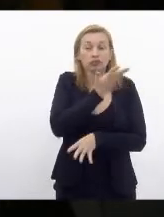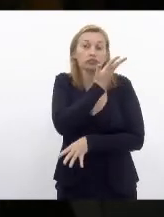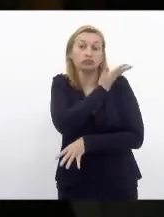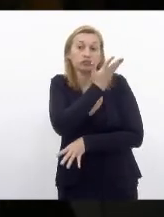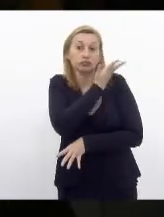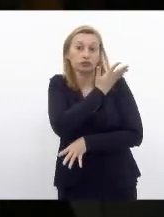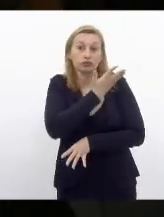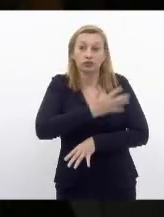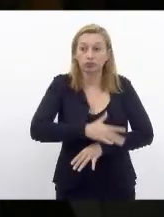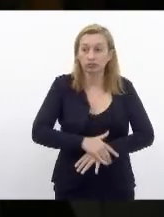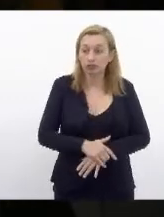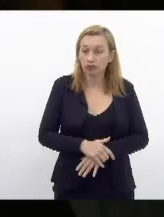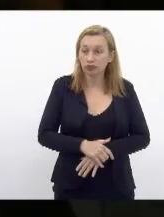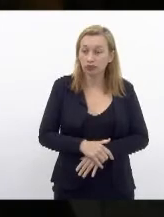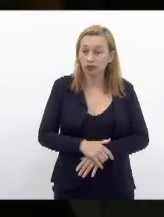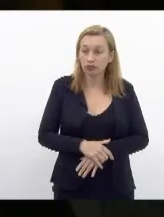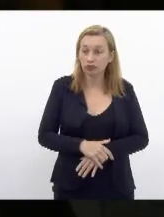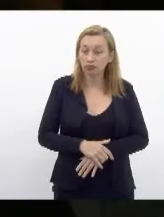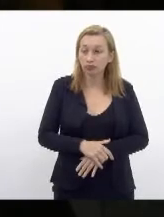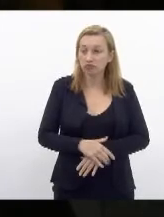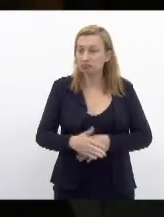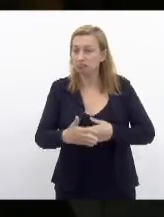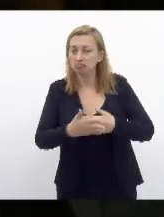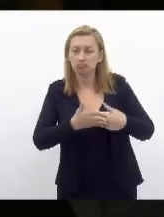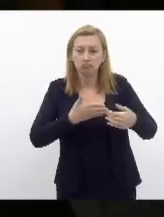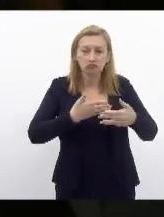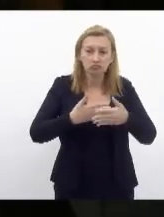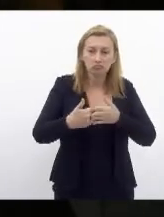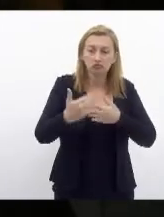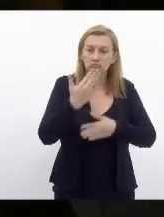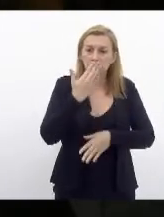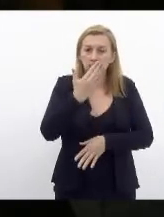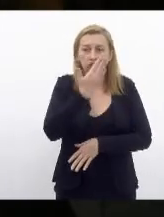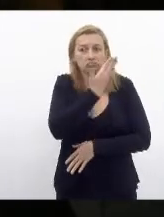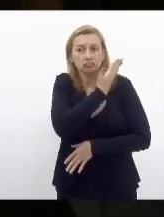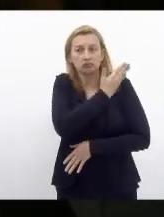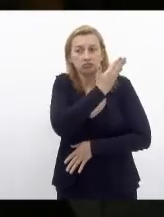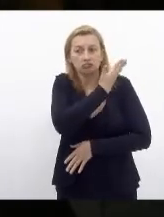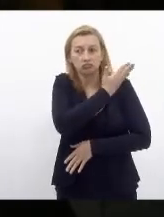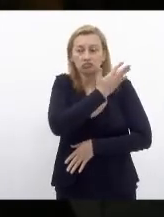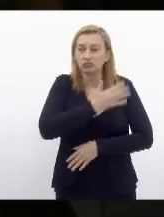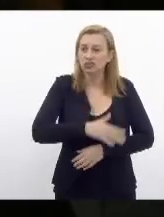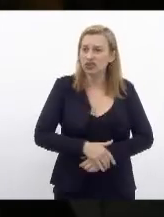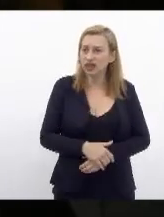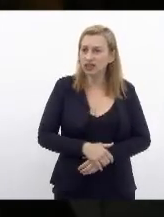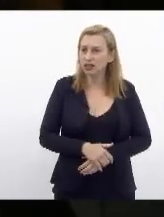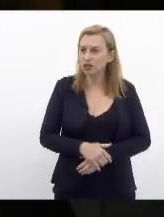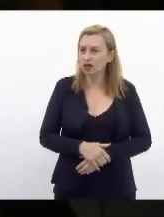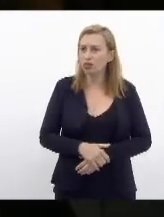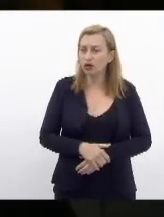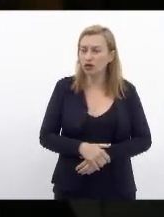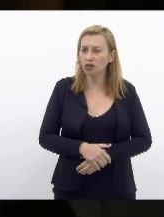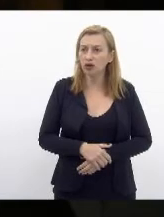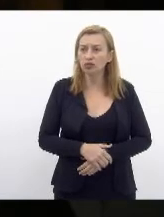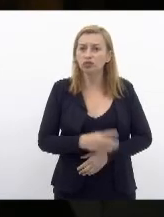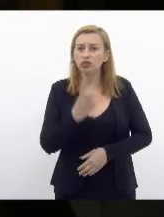preconceituosas. E aí vale para qualquer tipo de preconceito. De